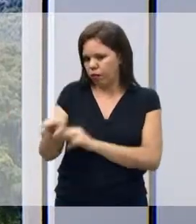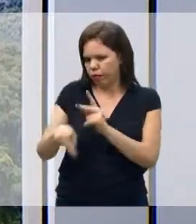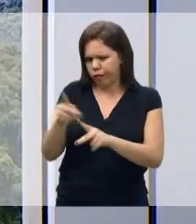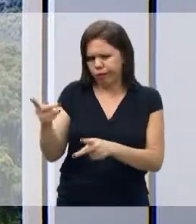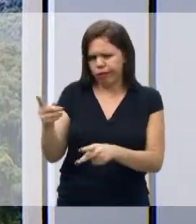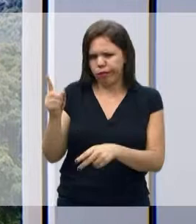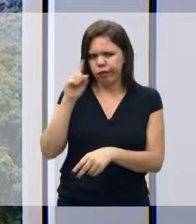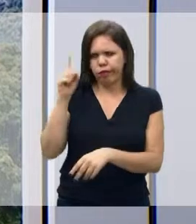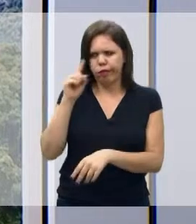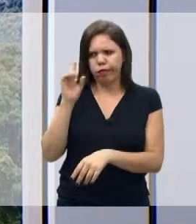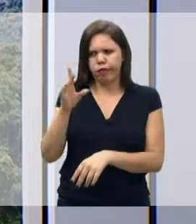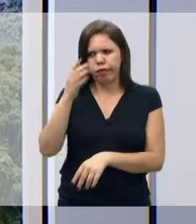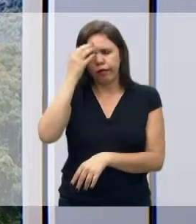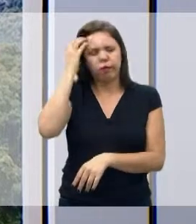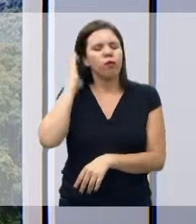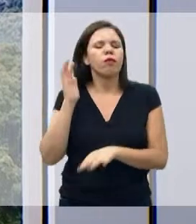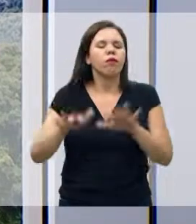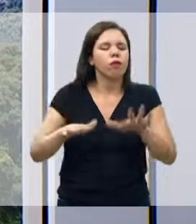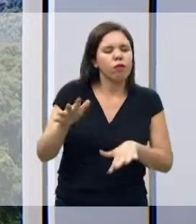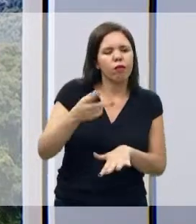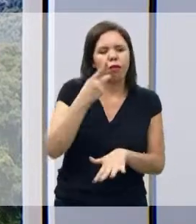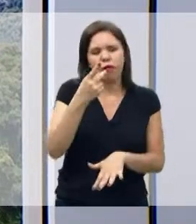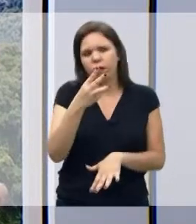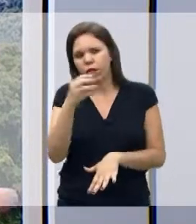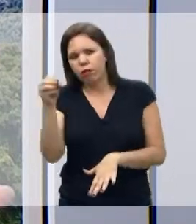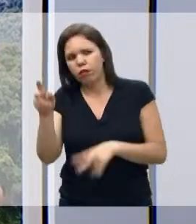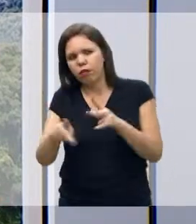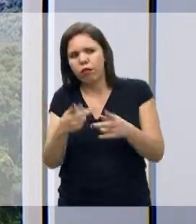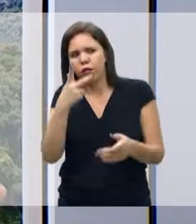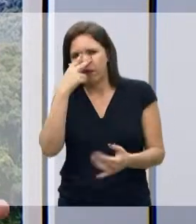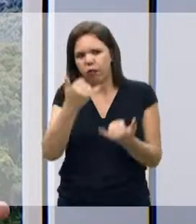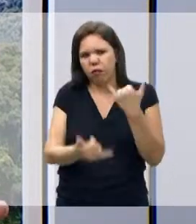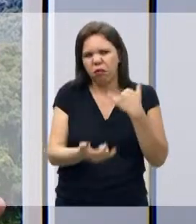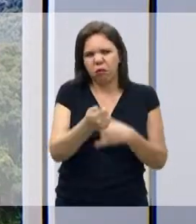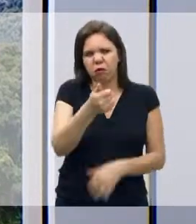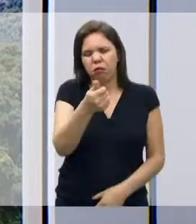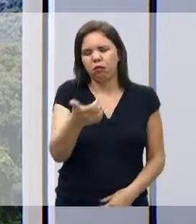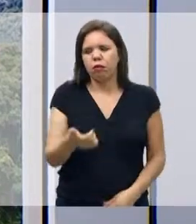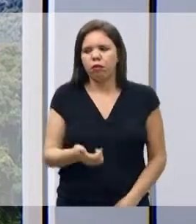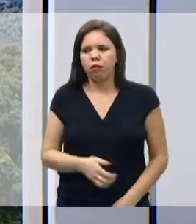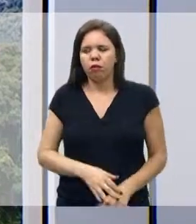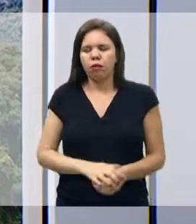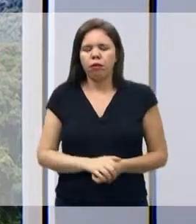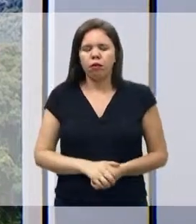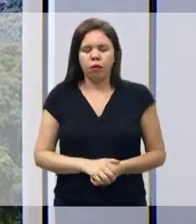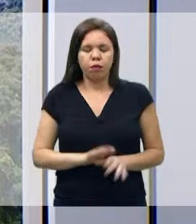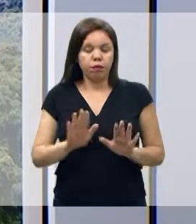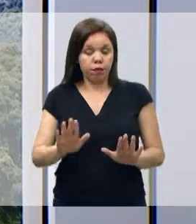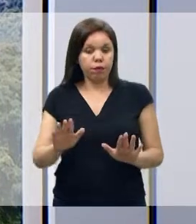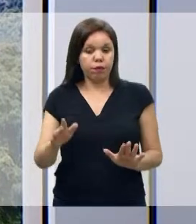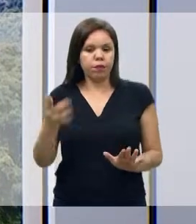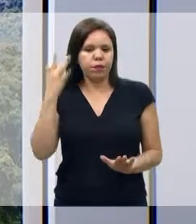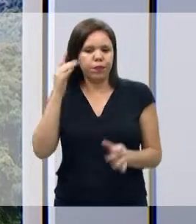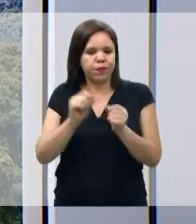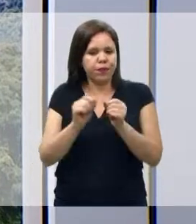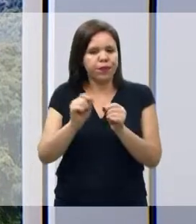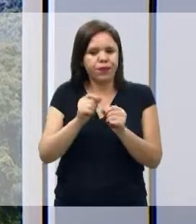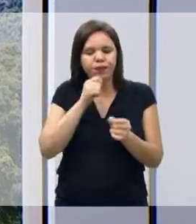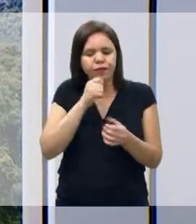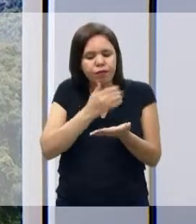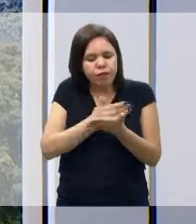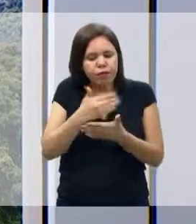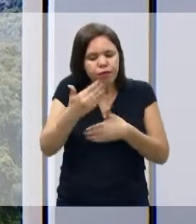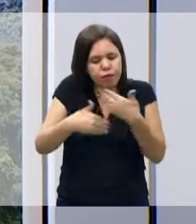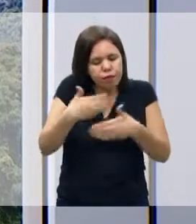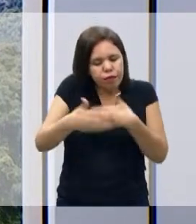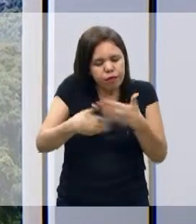por dia. Às vezes a gente fala 30 pessoas, fala, mas é muito pouco, né? Mas a gente tem que fazer o exercício para